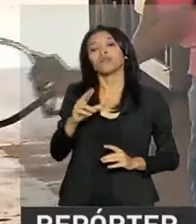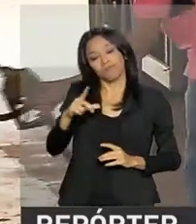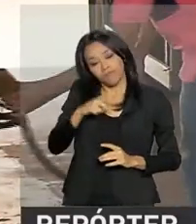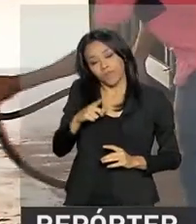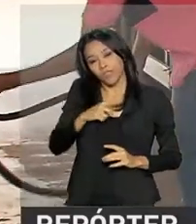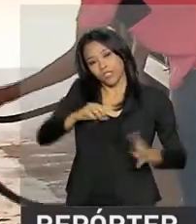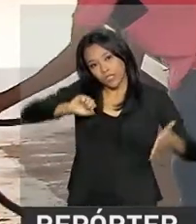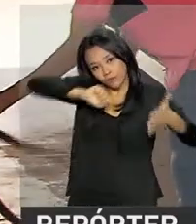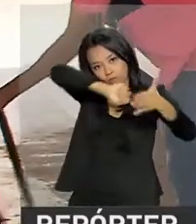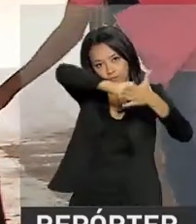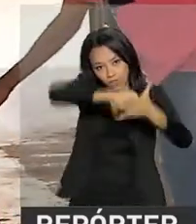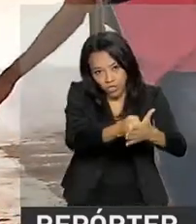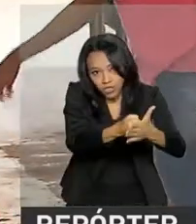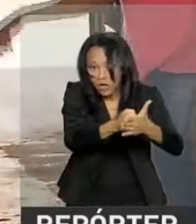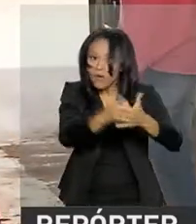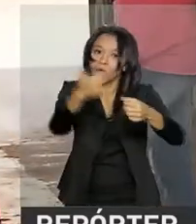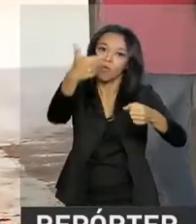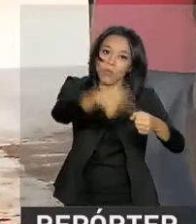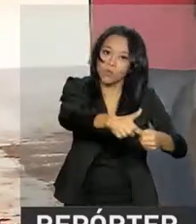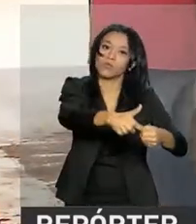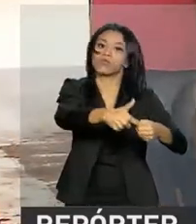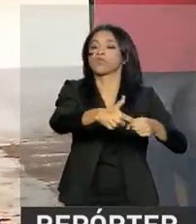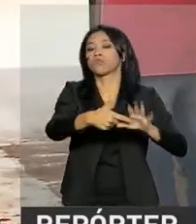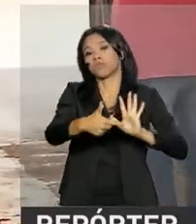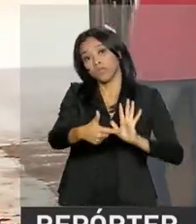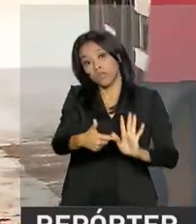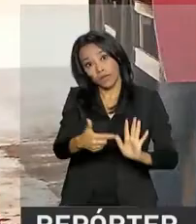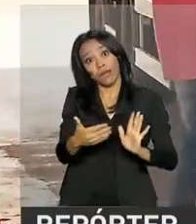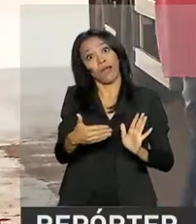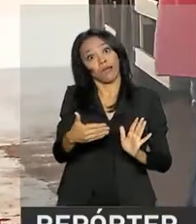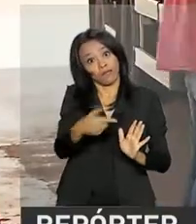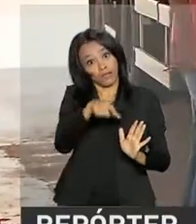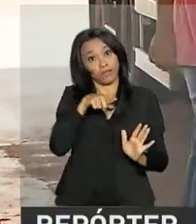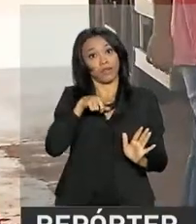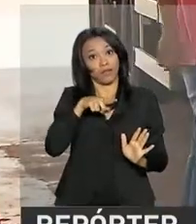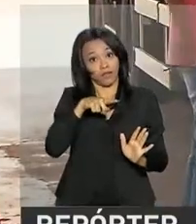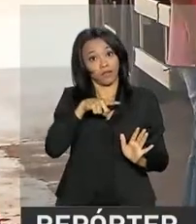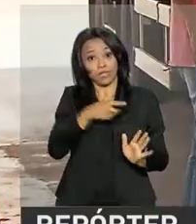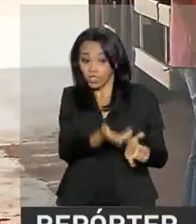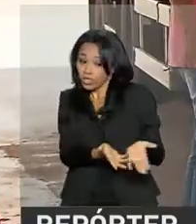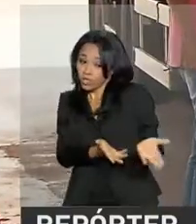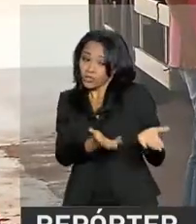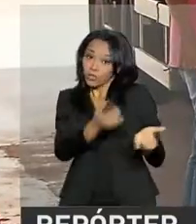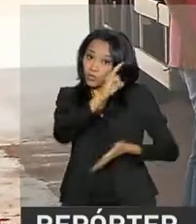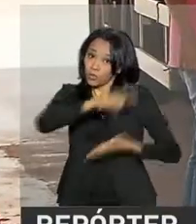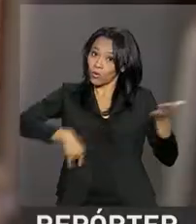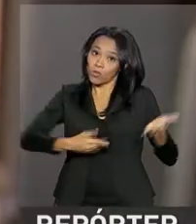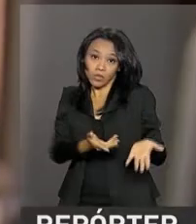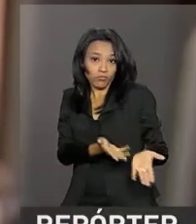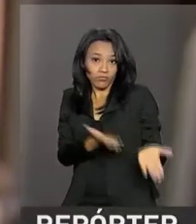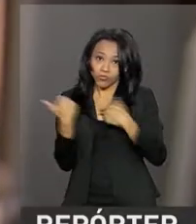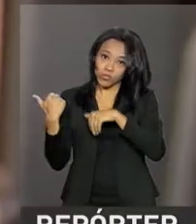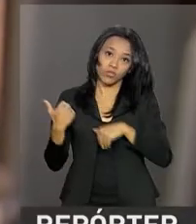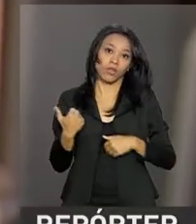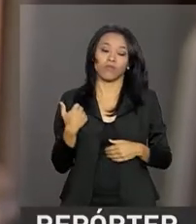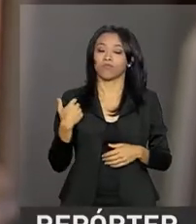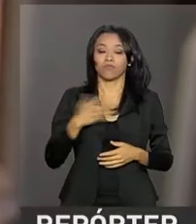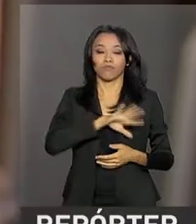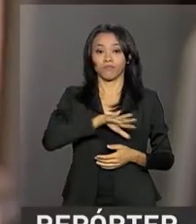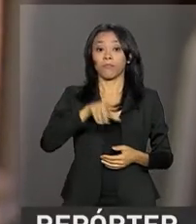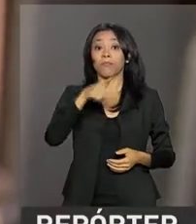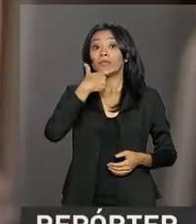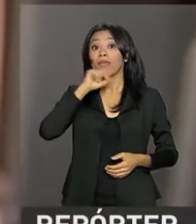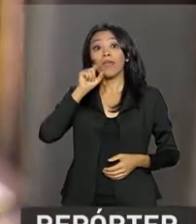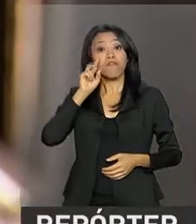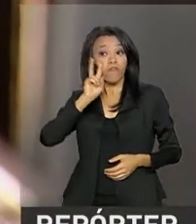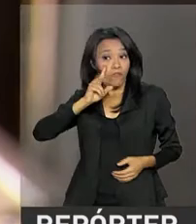atividade suspensa, o posto interditado e até ter cassada a licença para atuar. Quem flagrar um posto